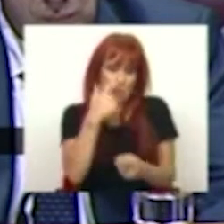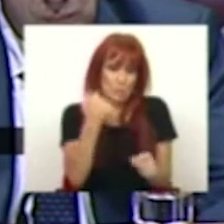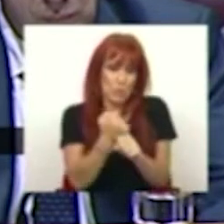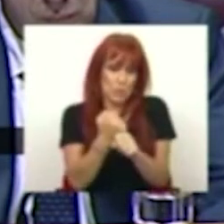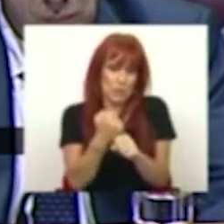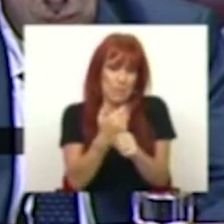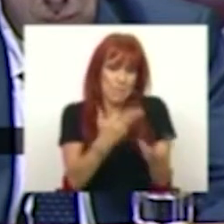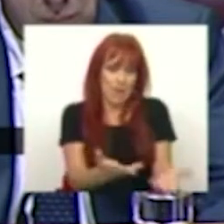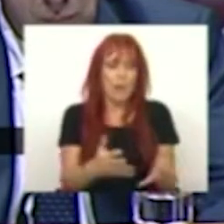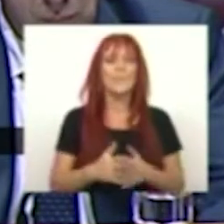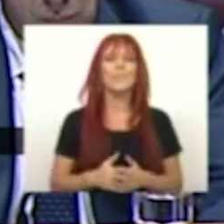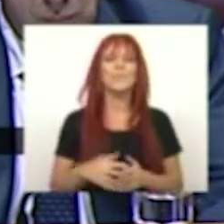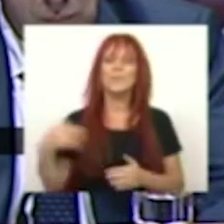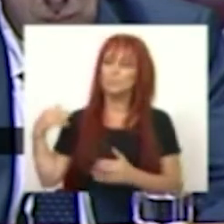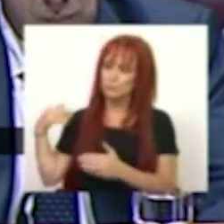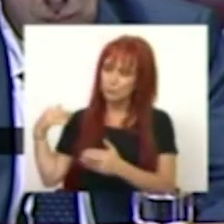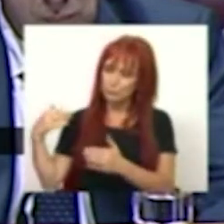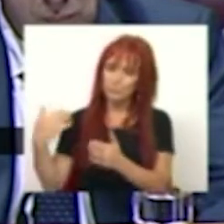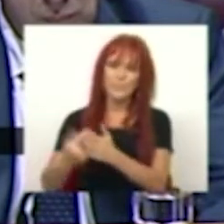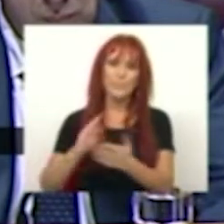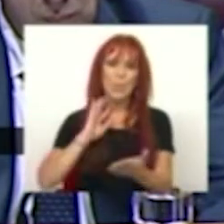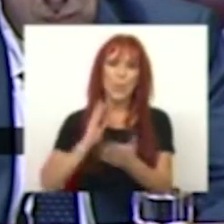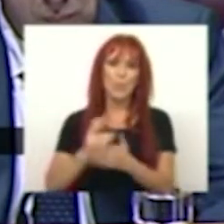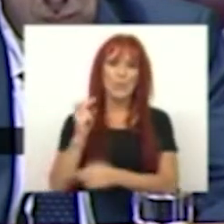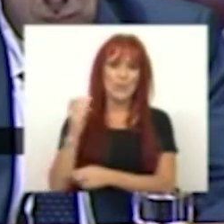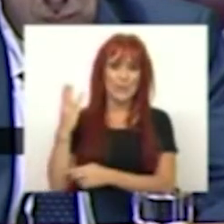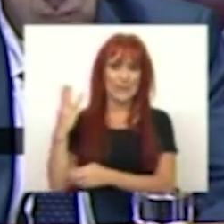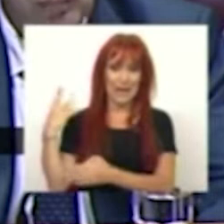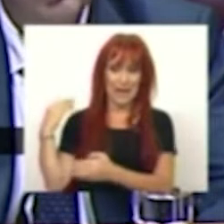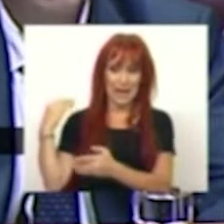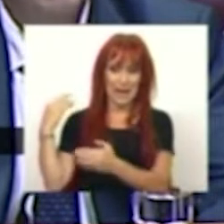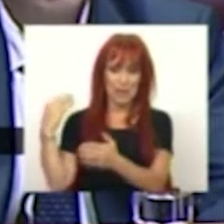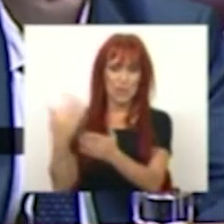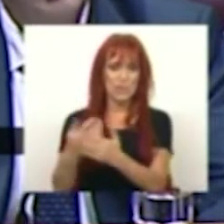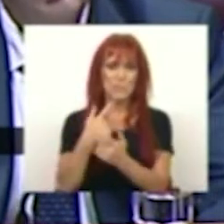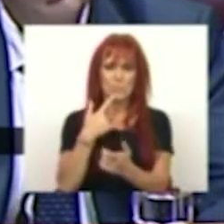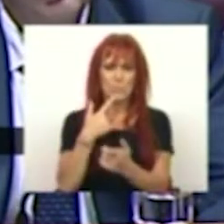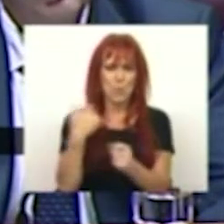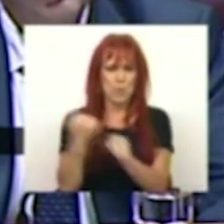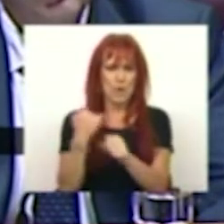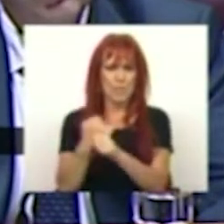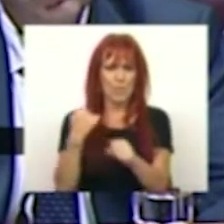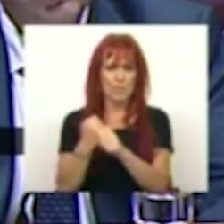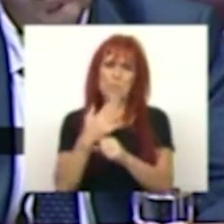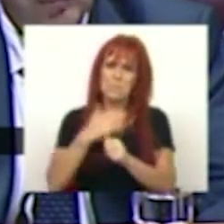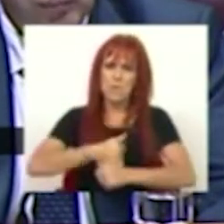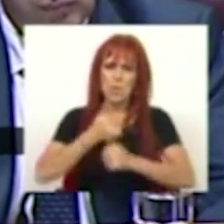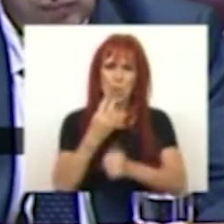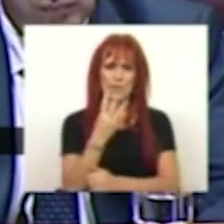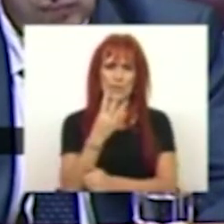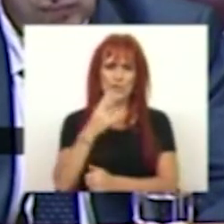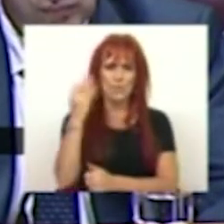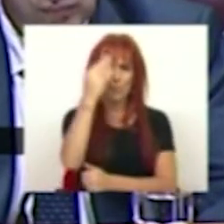trabalha. Ao longo destes últimos 3 anos, a intensidade do trabalho melhorou 3